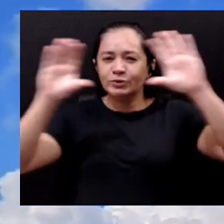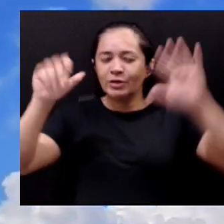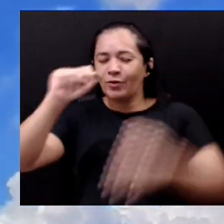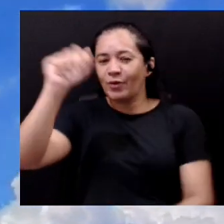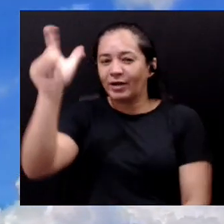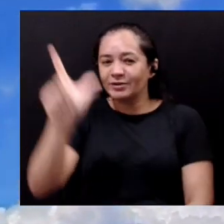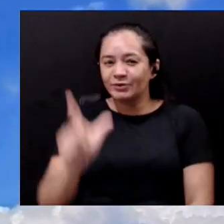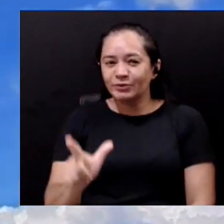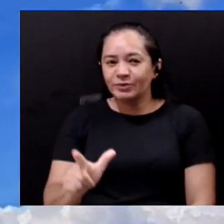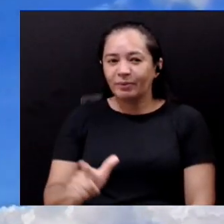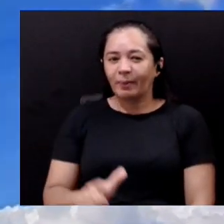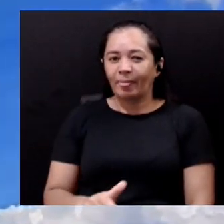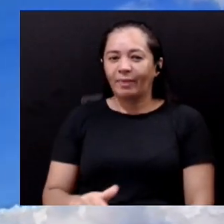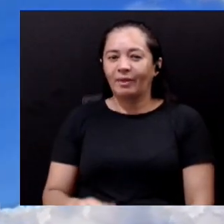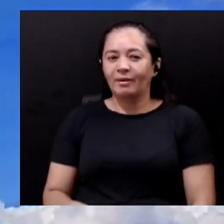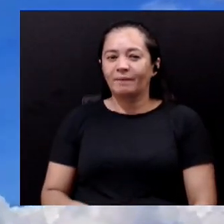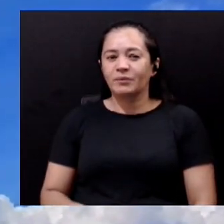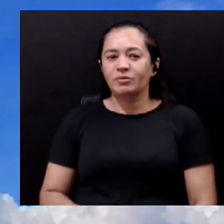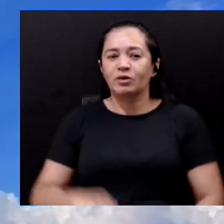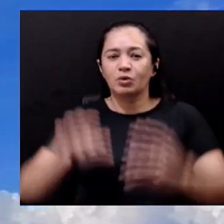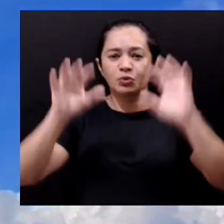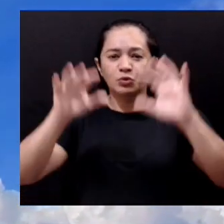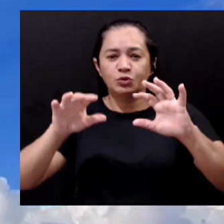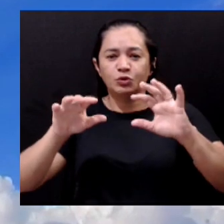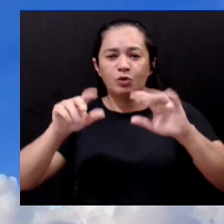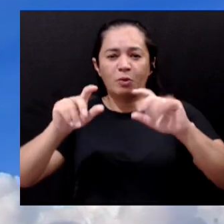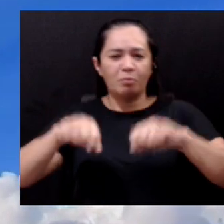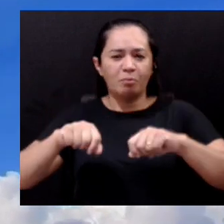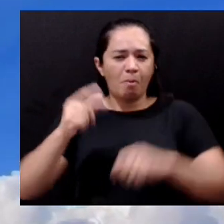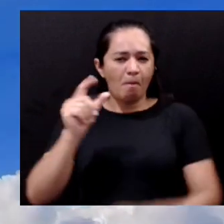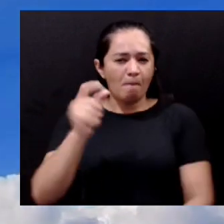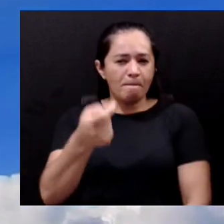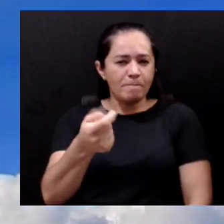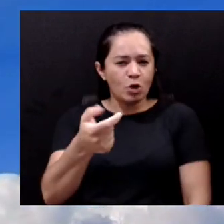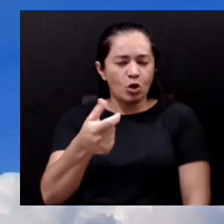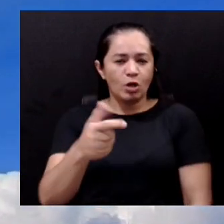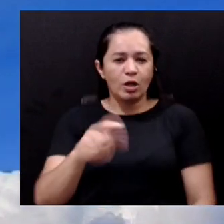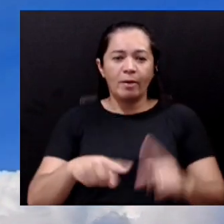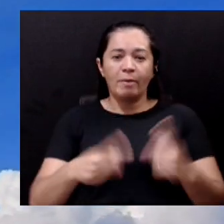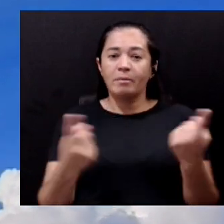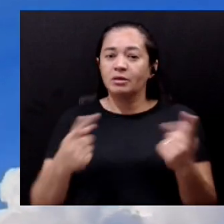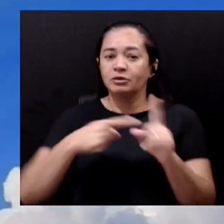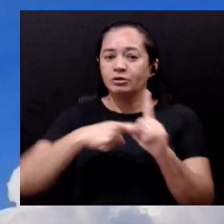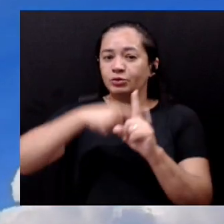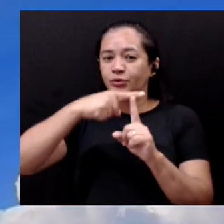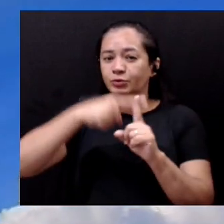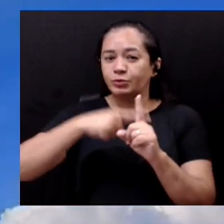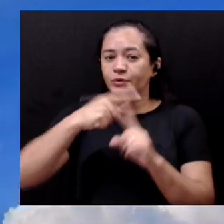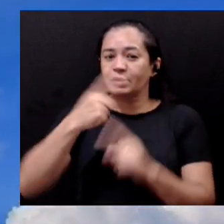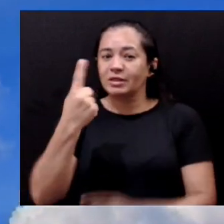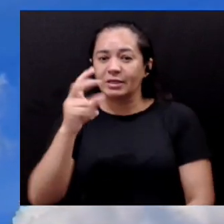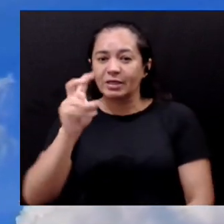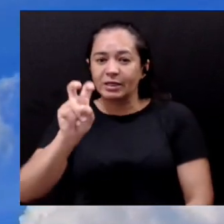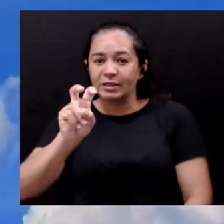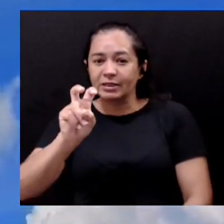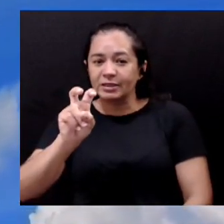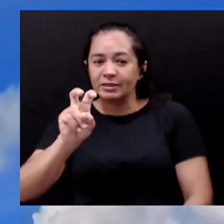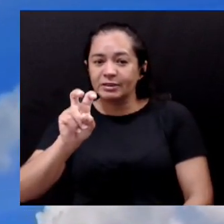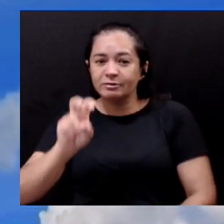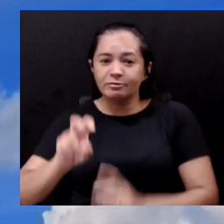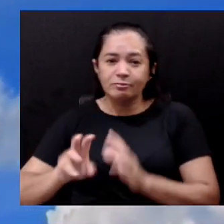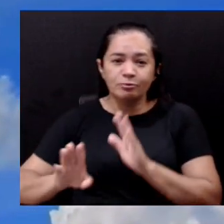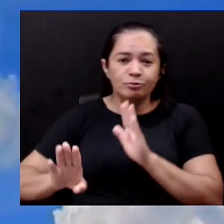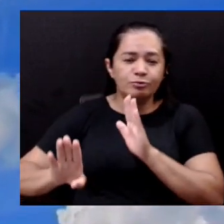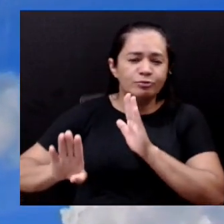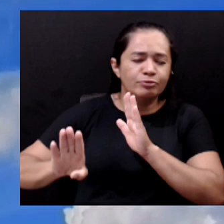baixa possibilidade de chuva durante o dia. As temperaturas devem ficar aí entre 15 graus, que isso aconteceu 5h30, 6 horas da